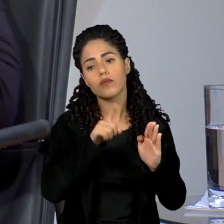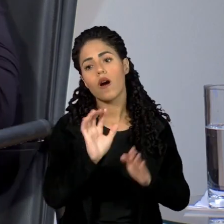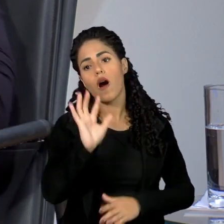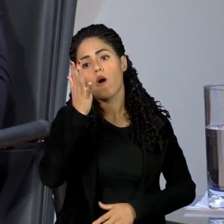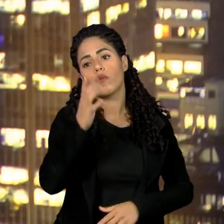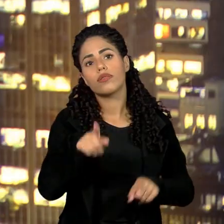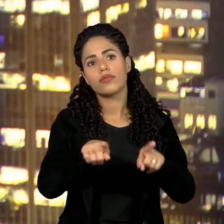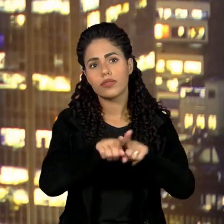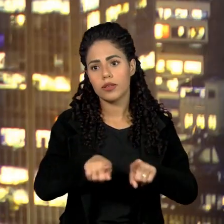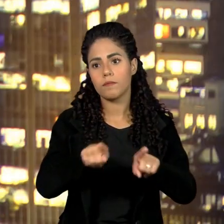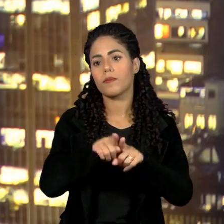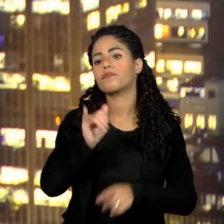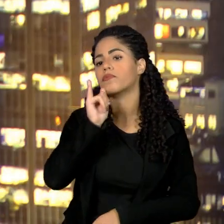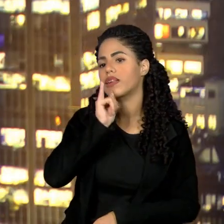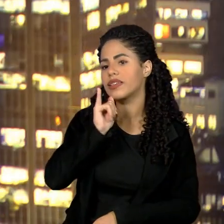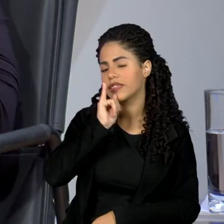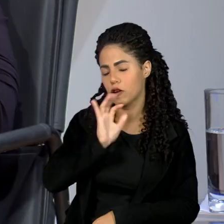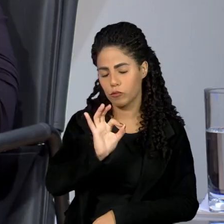a relação entre